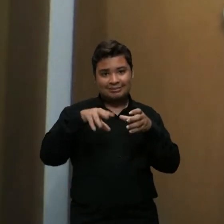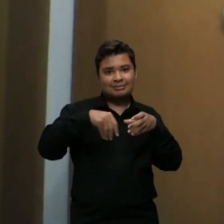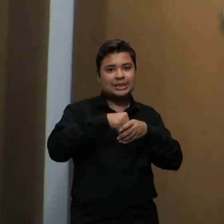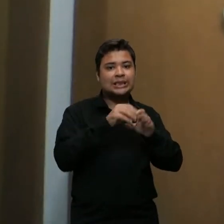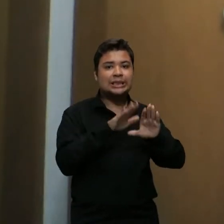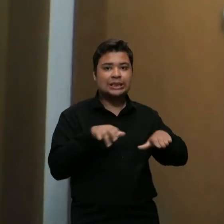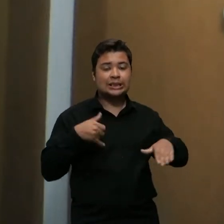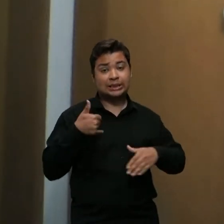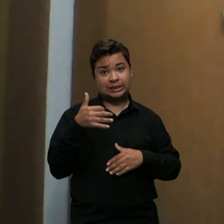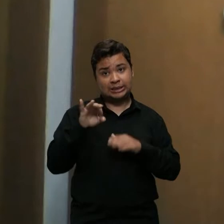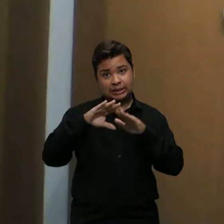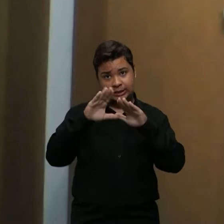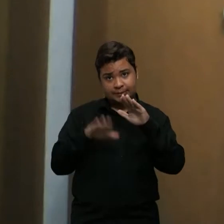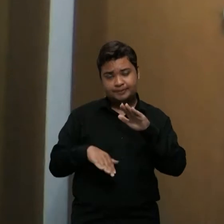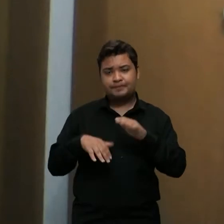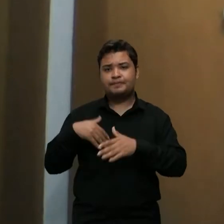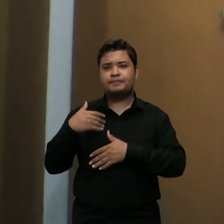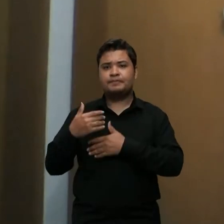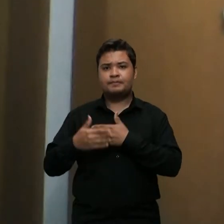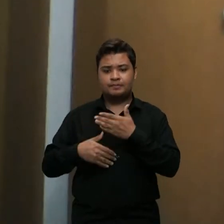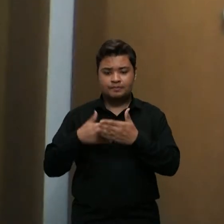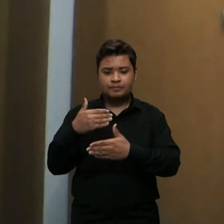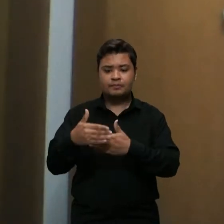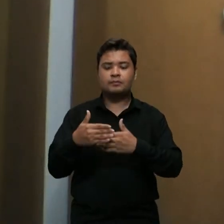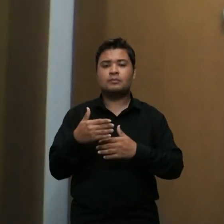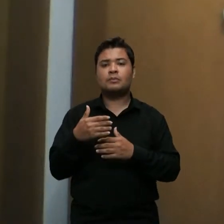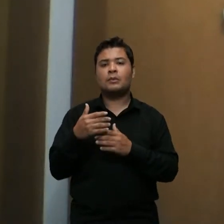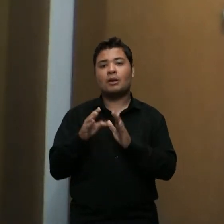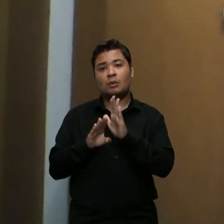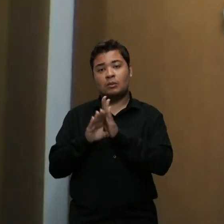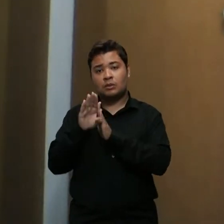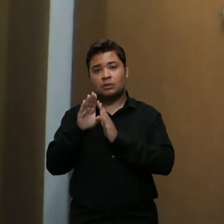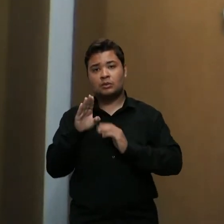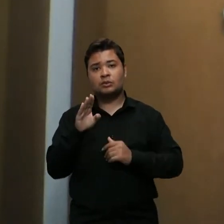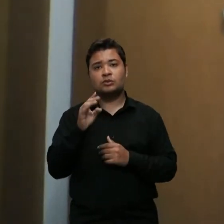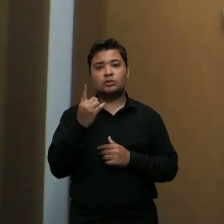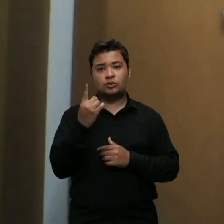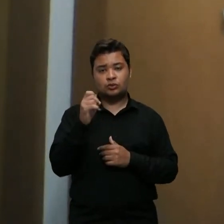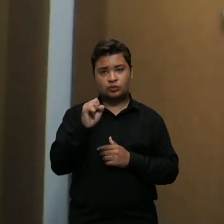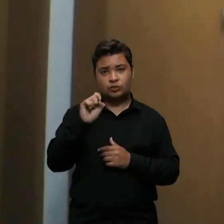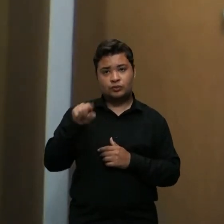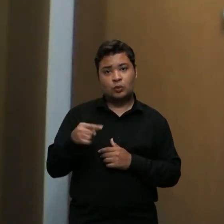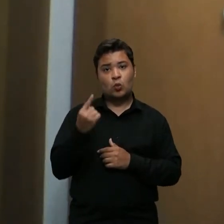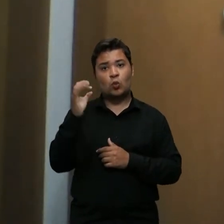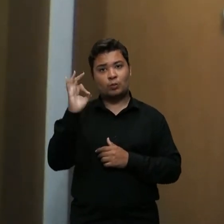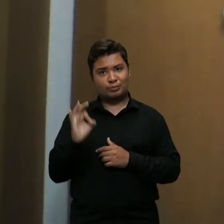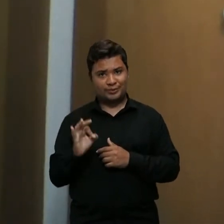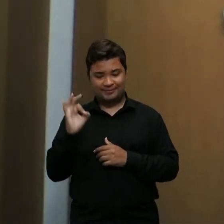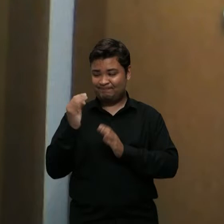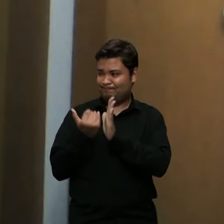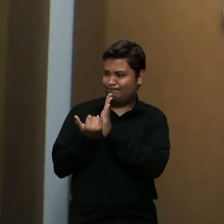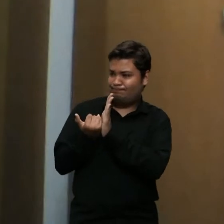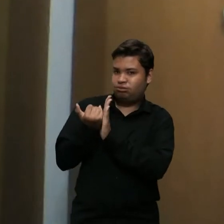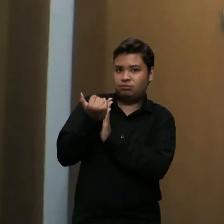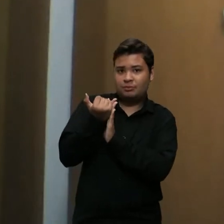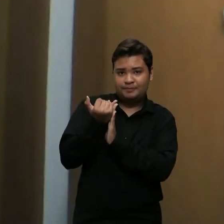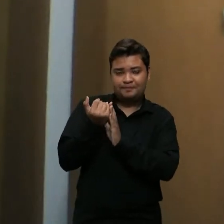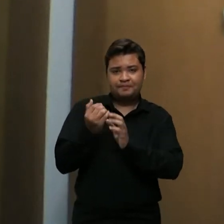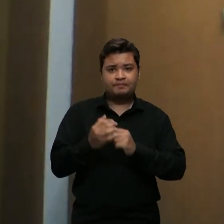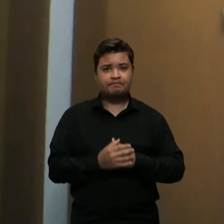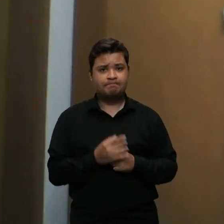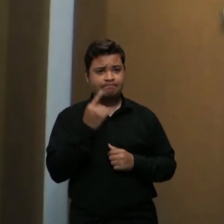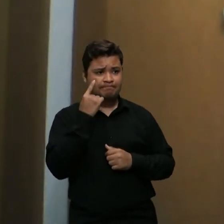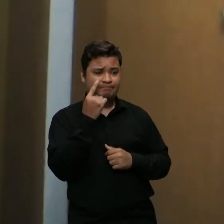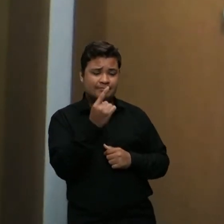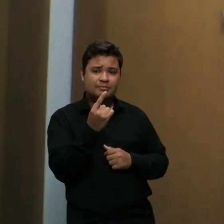10 anos, e em 2020 esse percentual foi para 18,1%. Então, a maior prevalência de insegurança